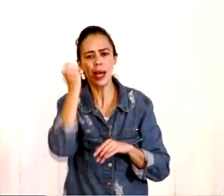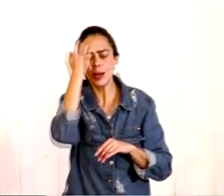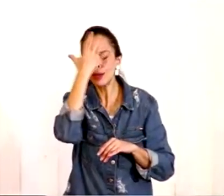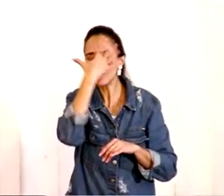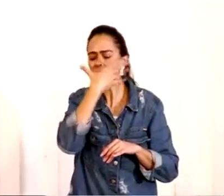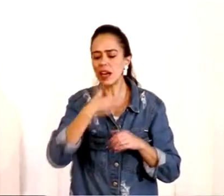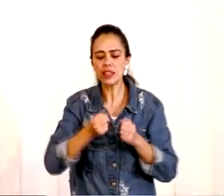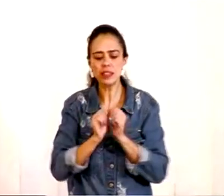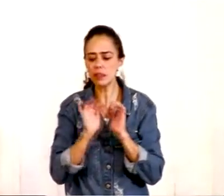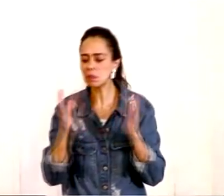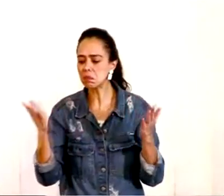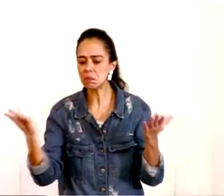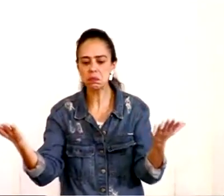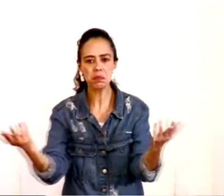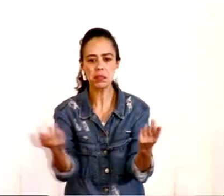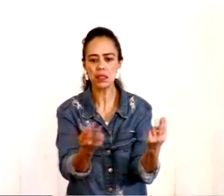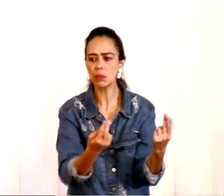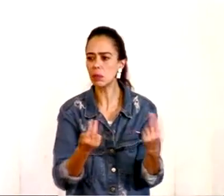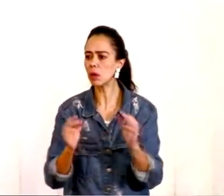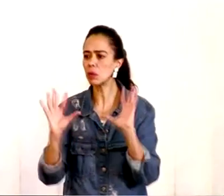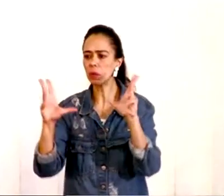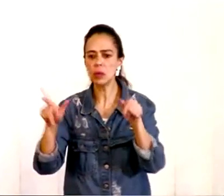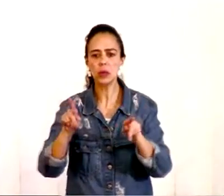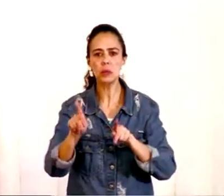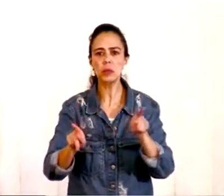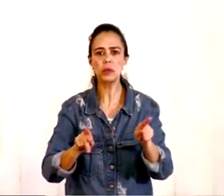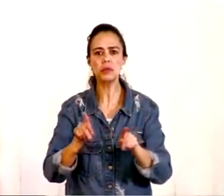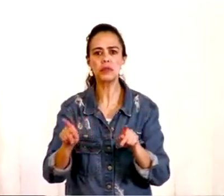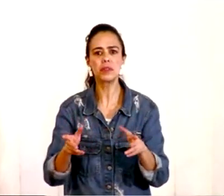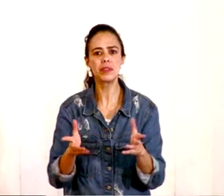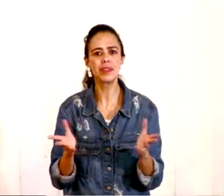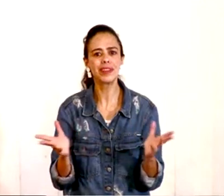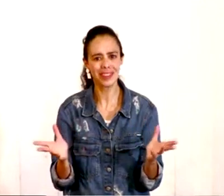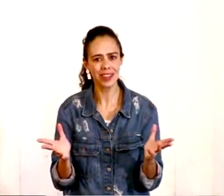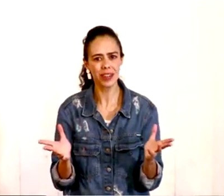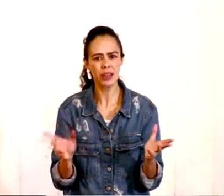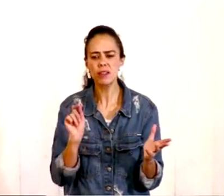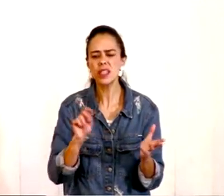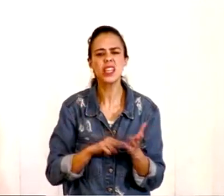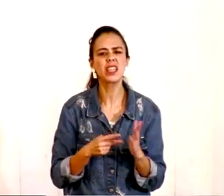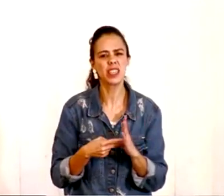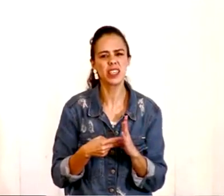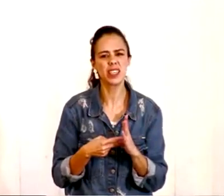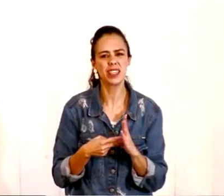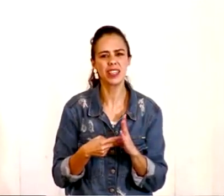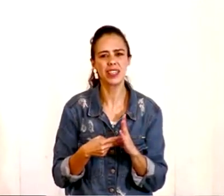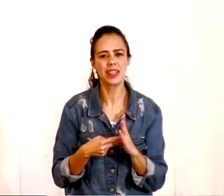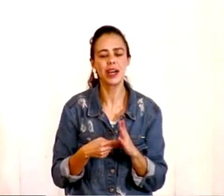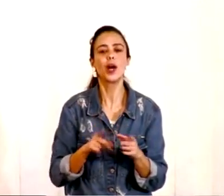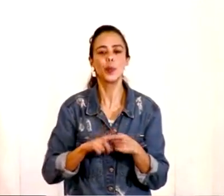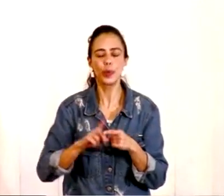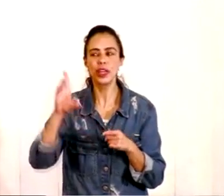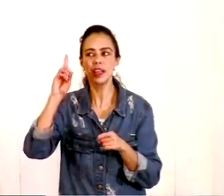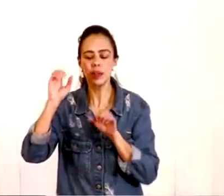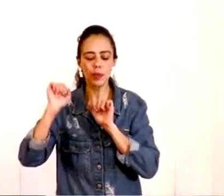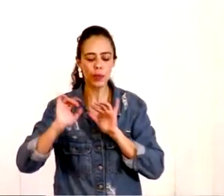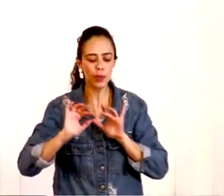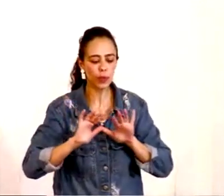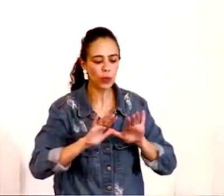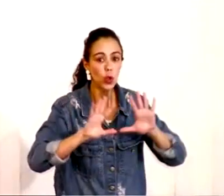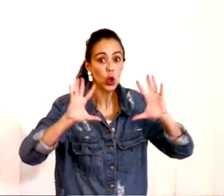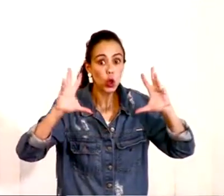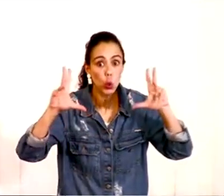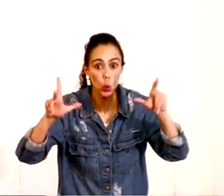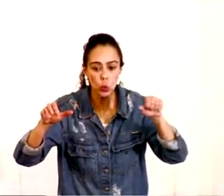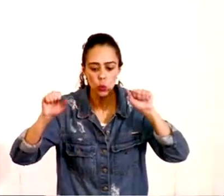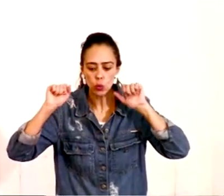alguma coisa boa para o deleite do povo de Deus, ele faz, não porque ele tem em si mesmo a capacidade para fazer, mas porque